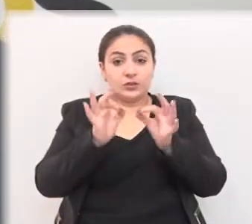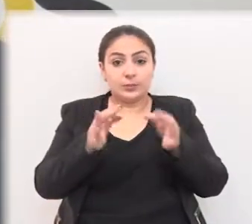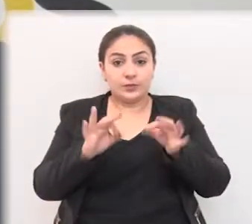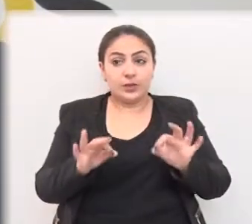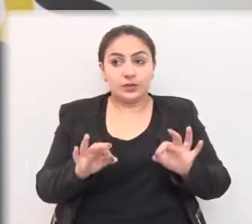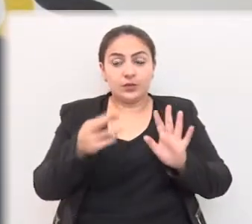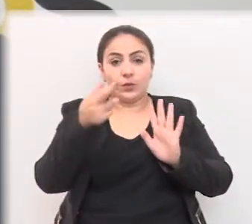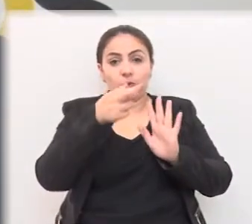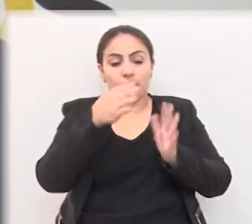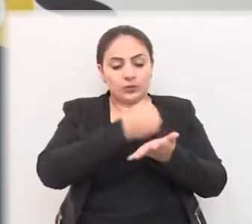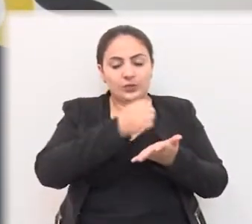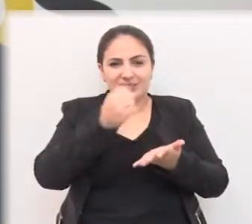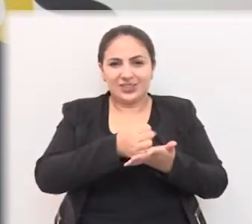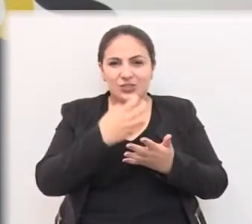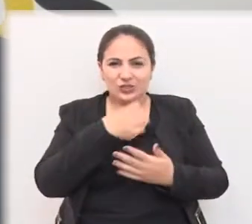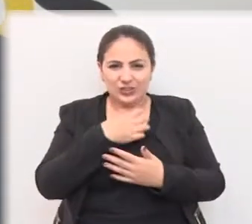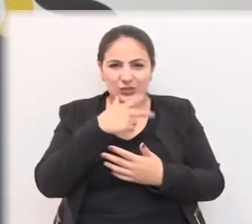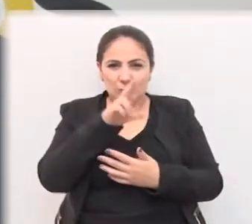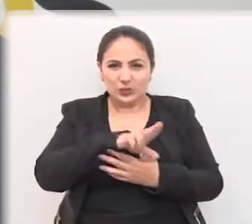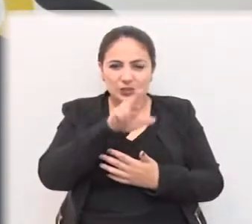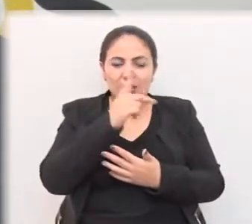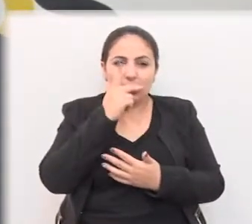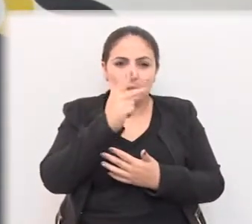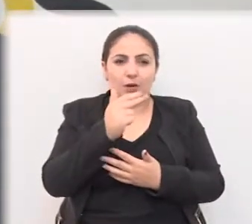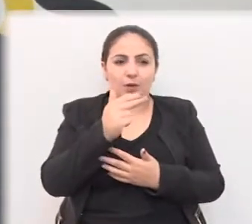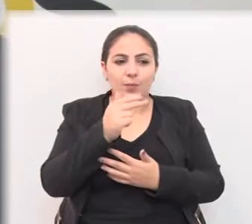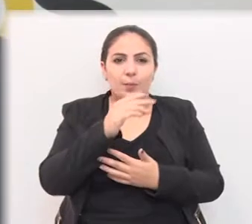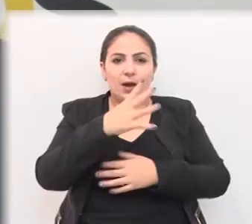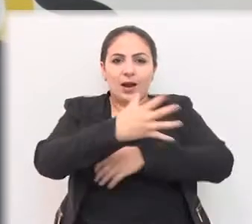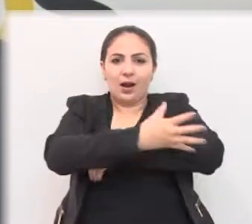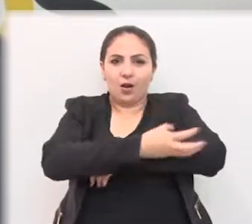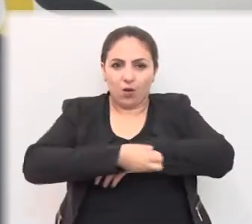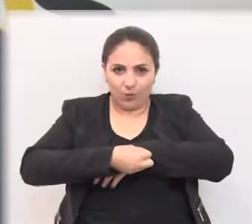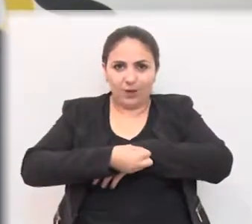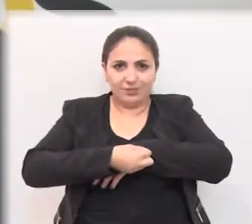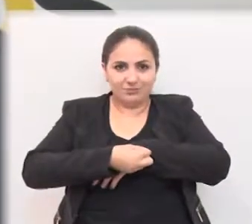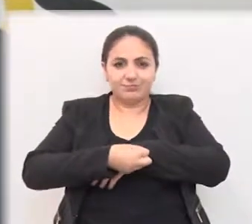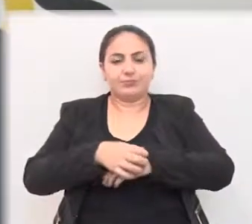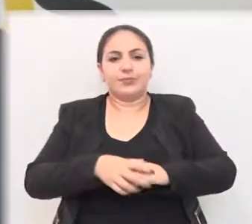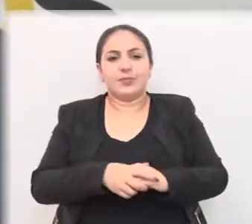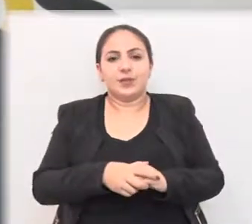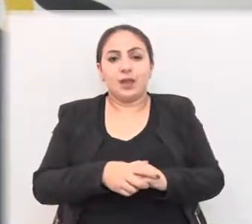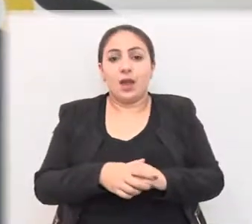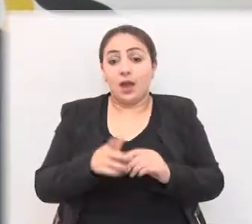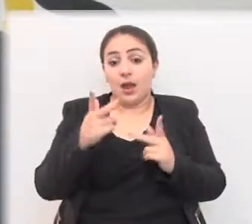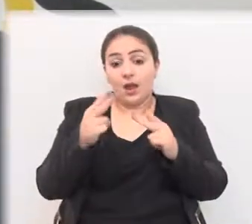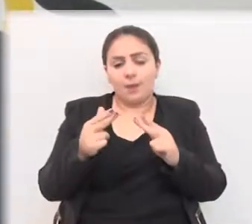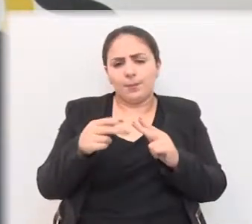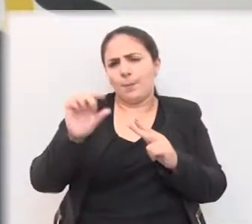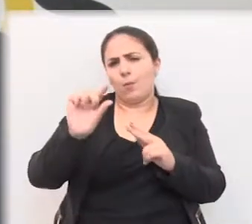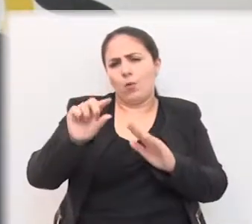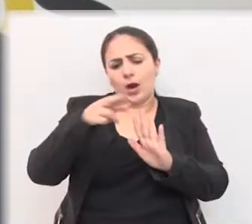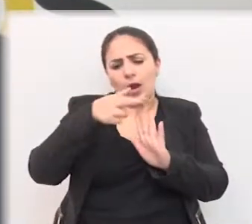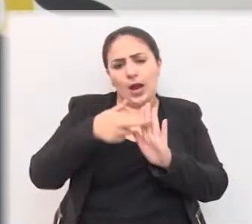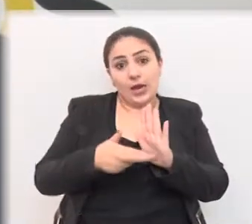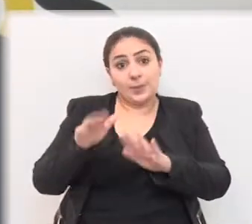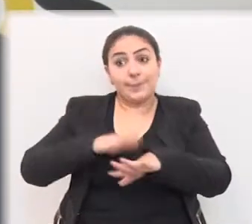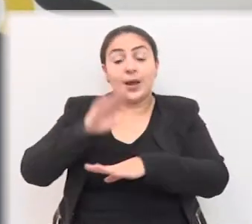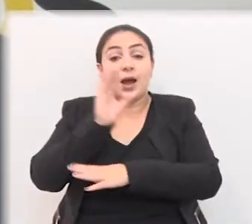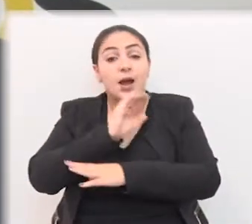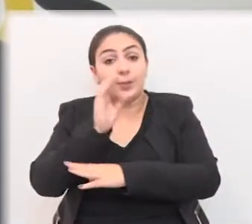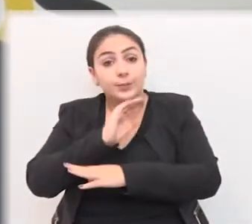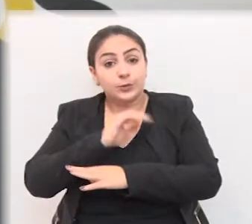de contratação, aquele regime que foi utilizado para a Copa do Mundo. Então, ele é menos burocrático, mais